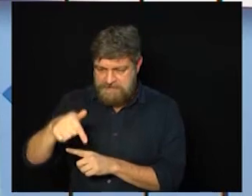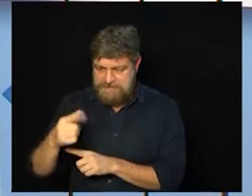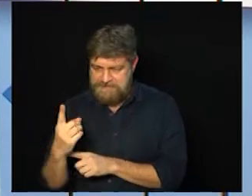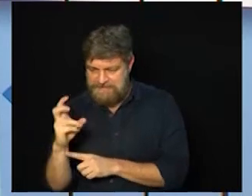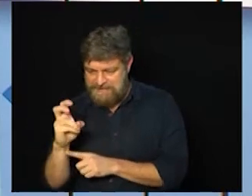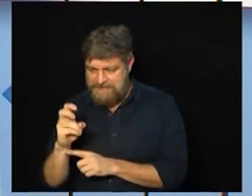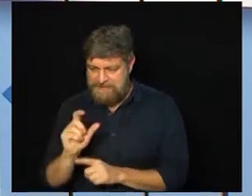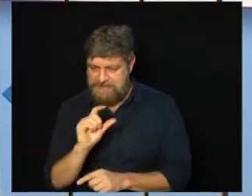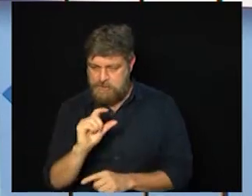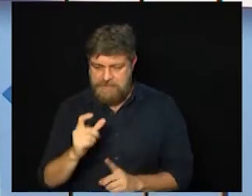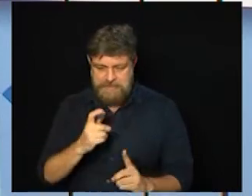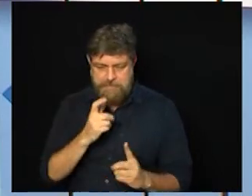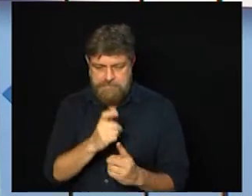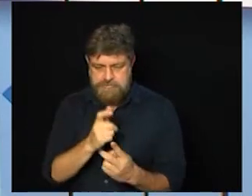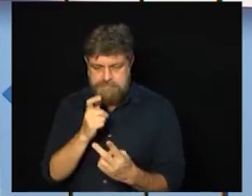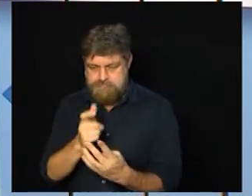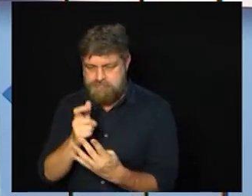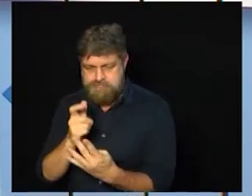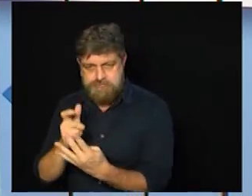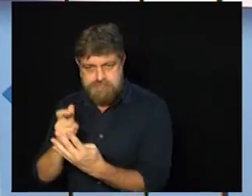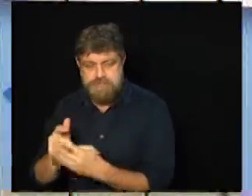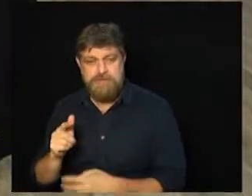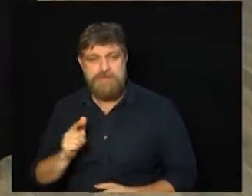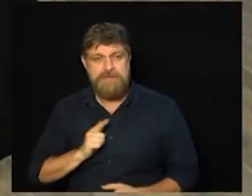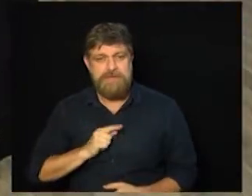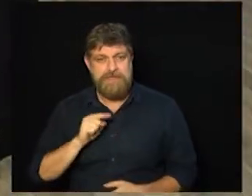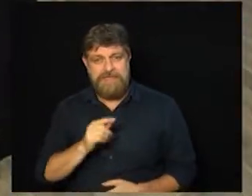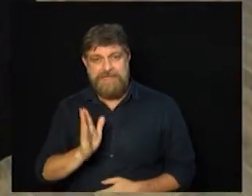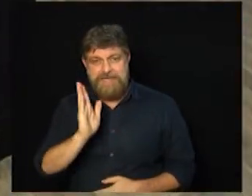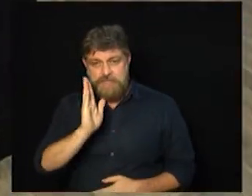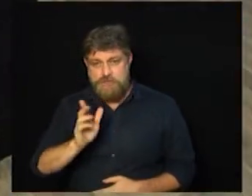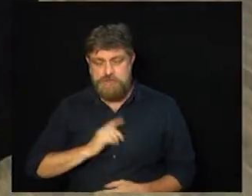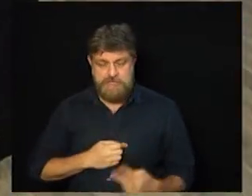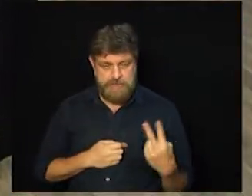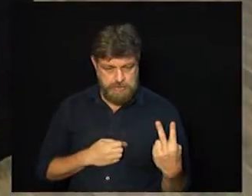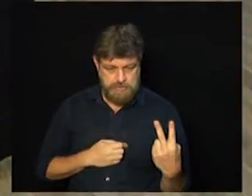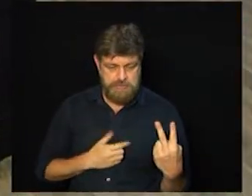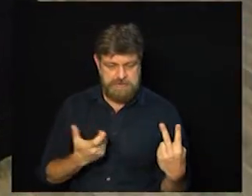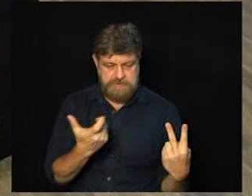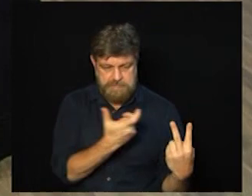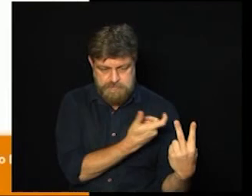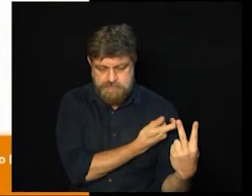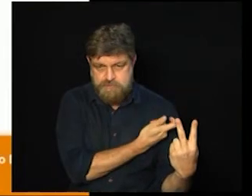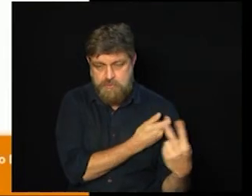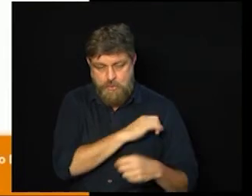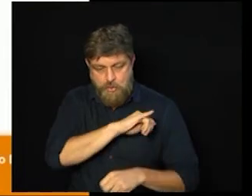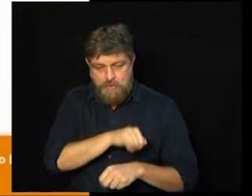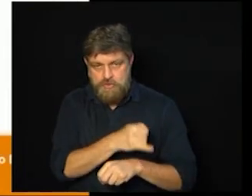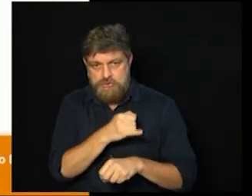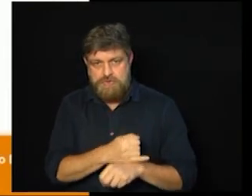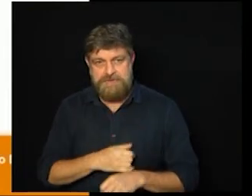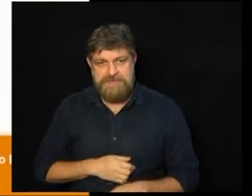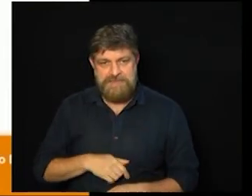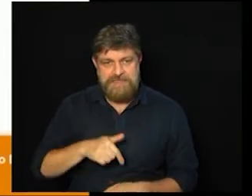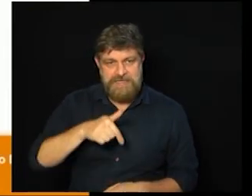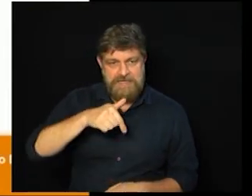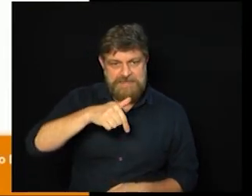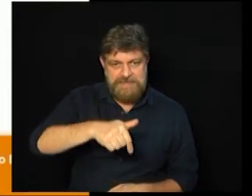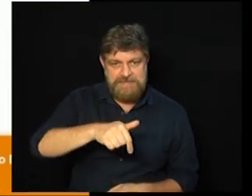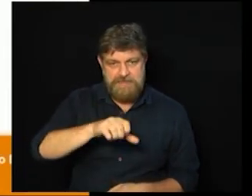1715 doses e temos ainda olha quem já tomou duas doses e dose única foram